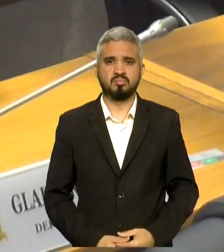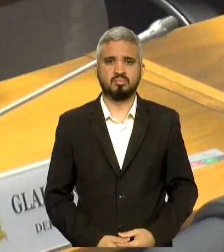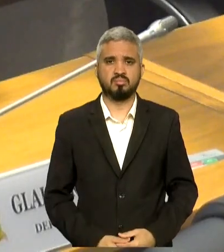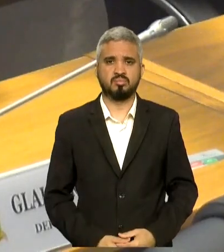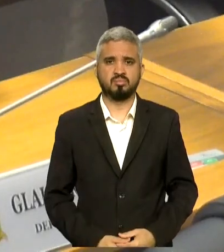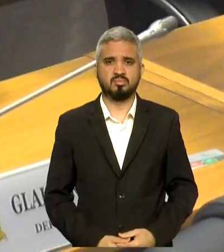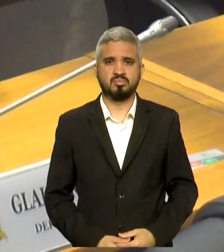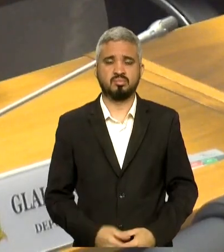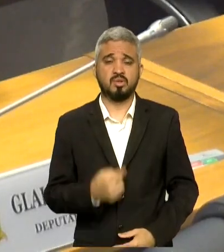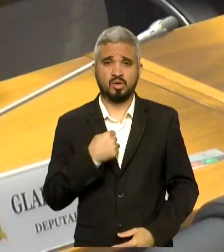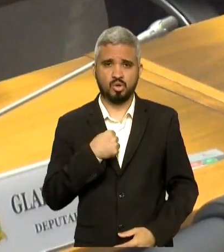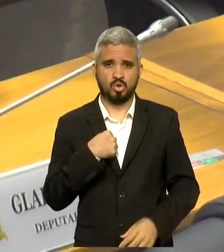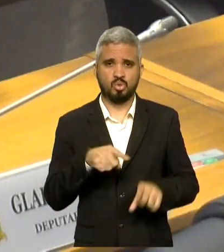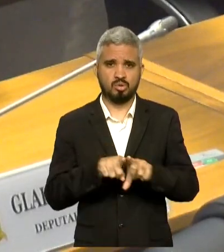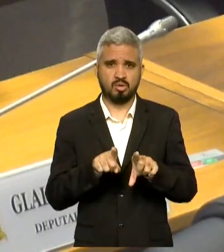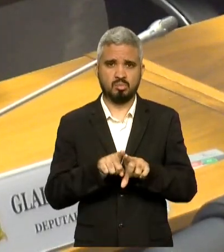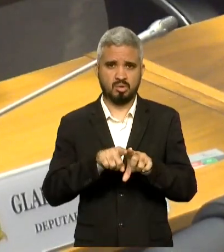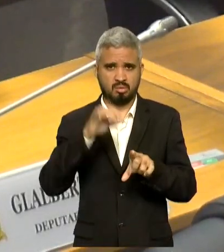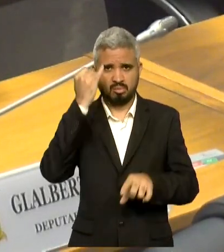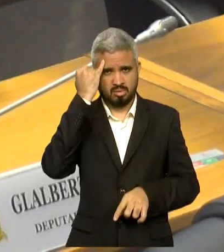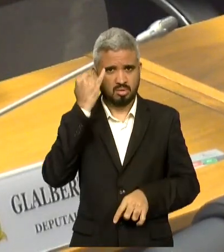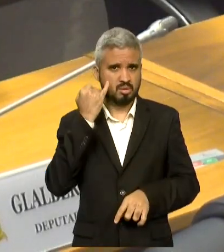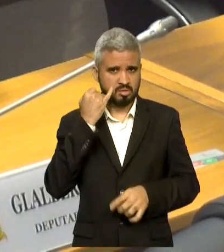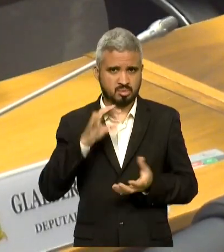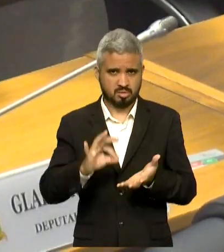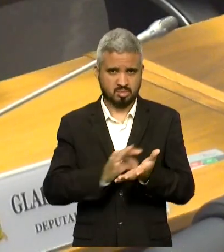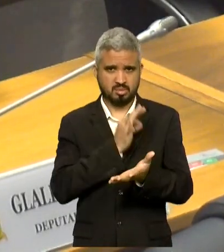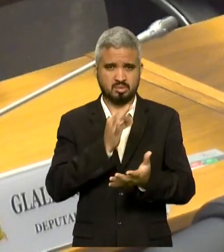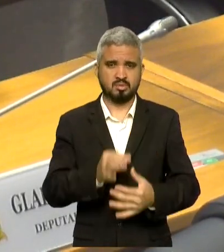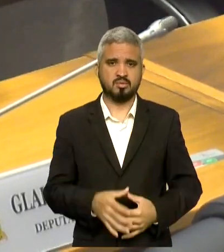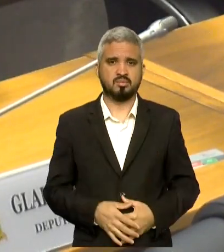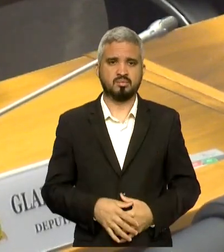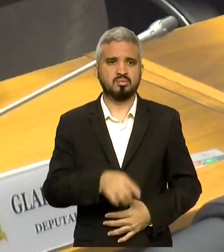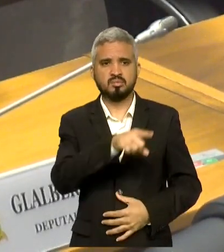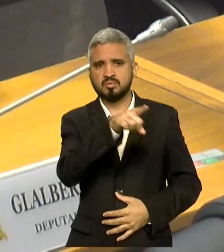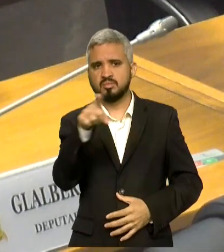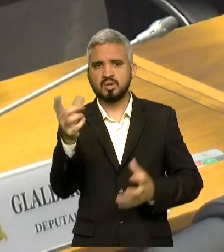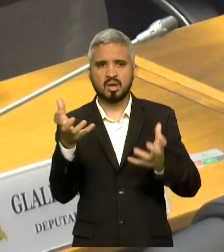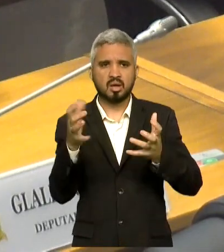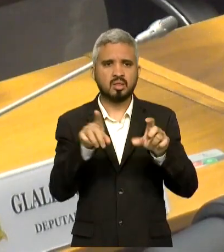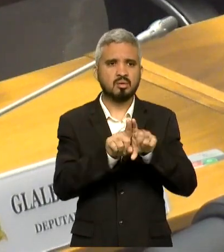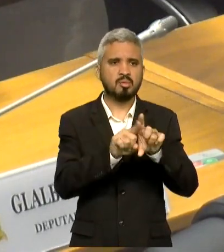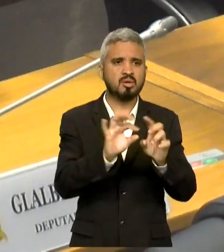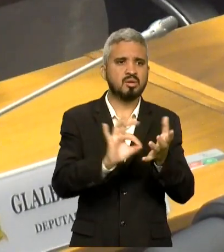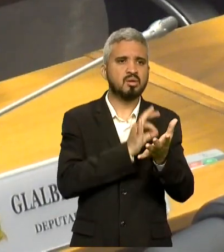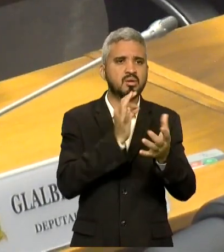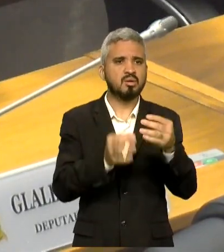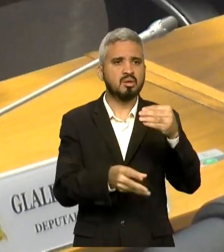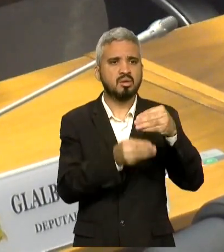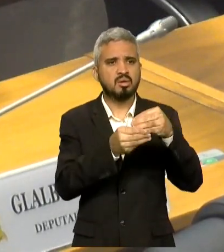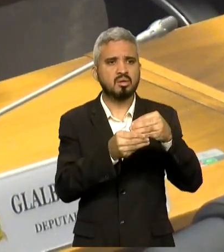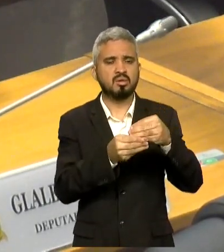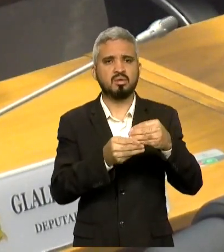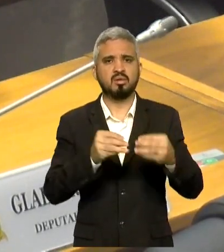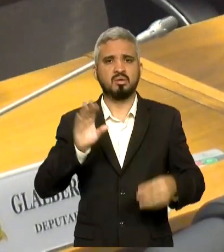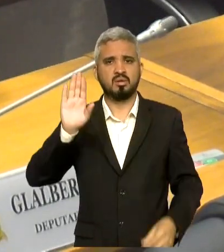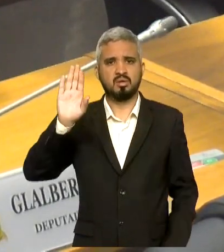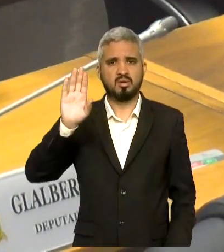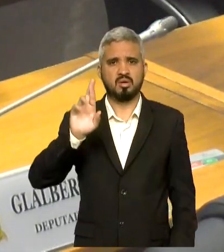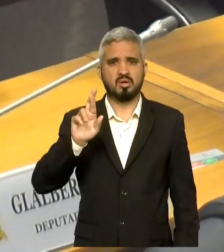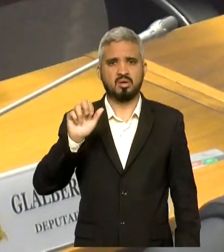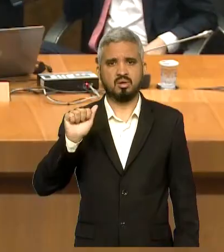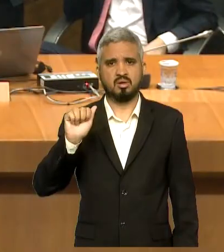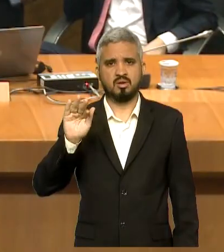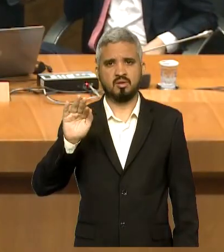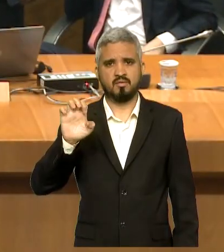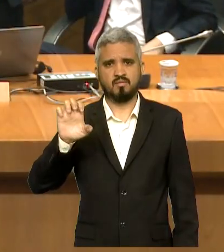Eu também subscrevo. Alguém mais? Senhora Presidente, gostaria de subscrever também. Deputado Rafael.